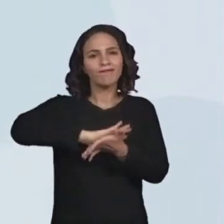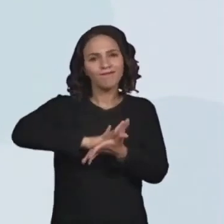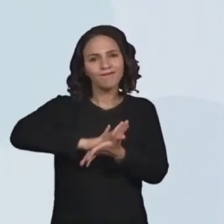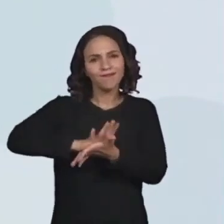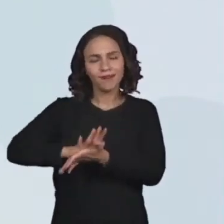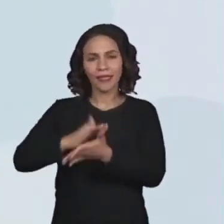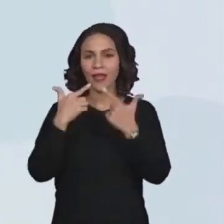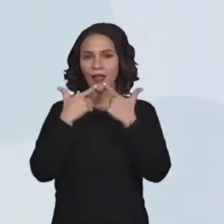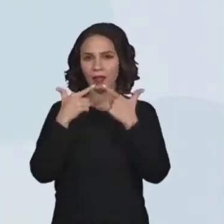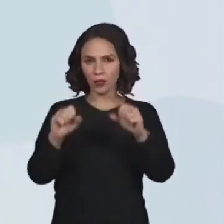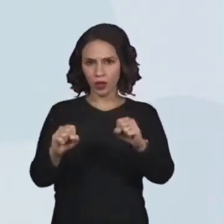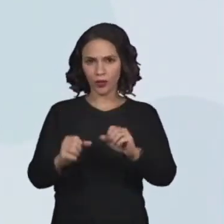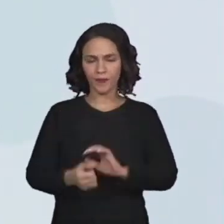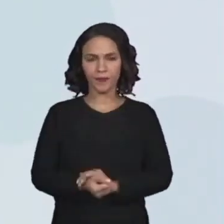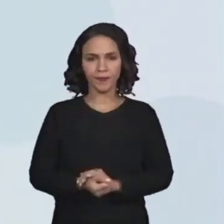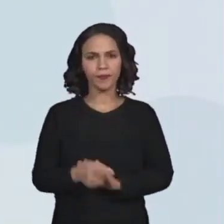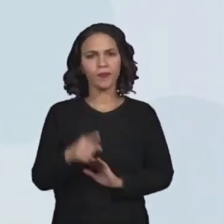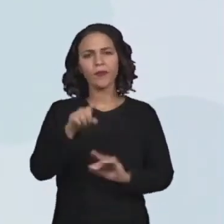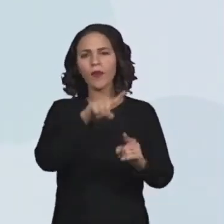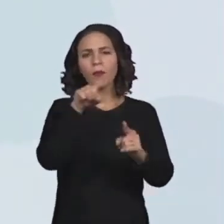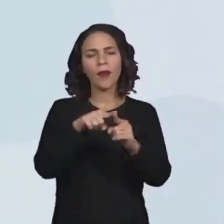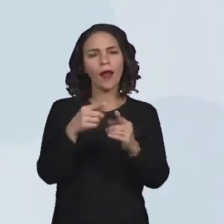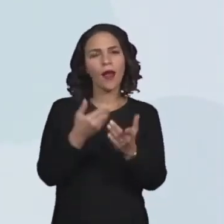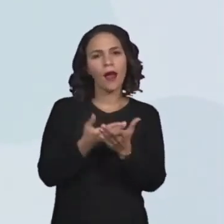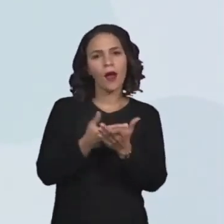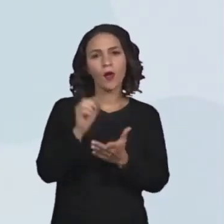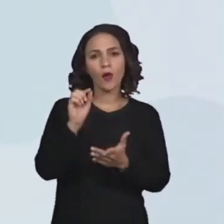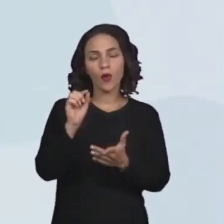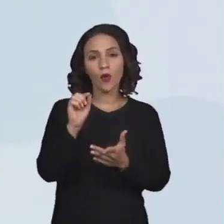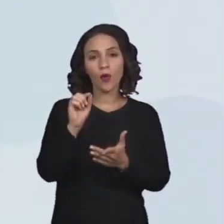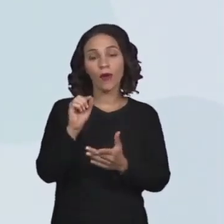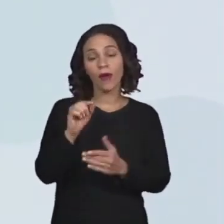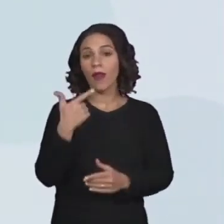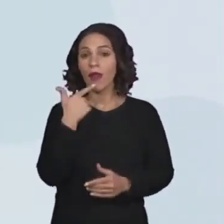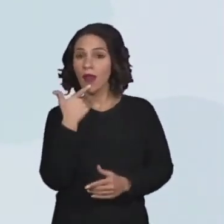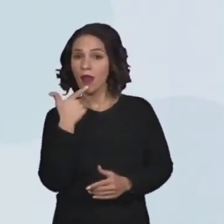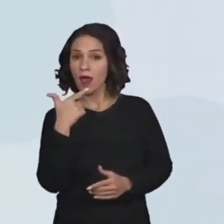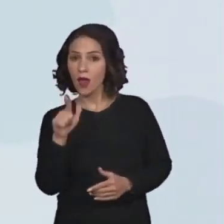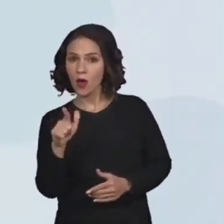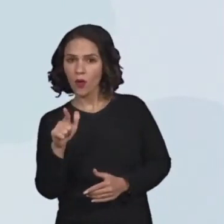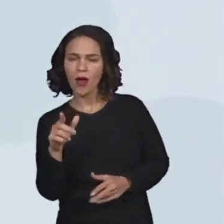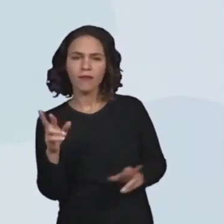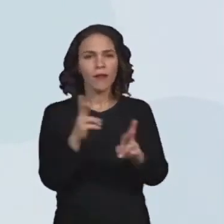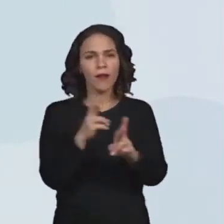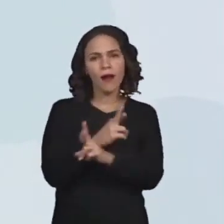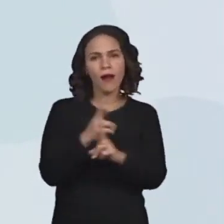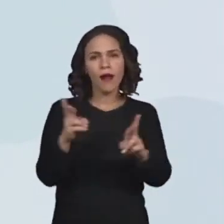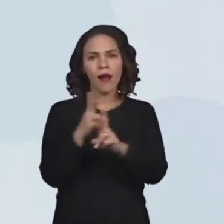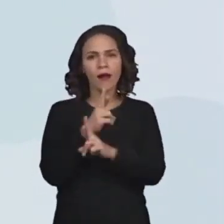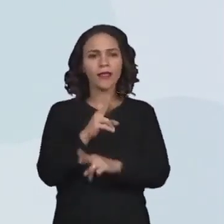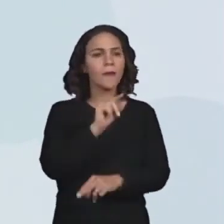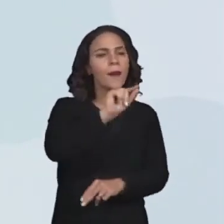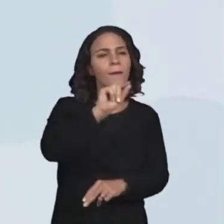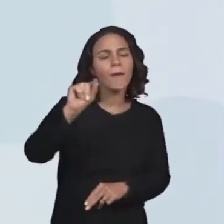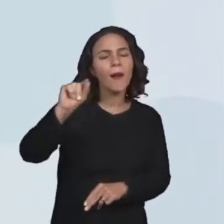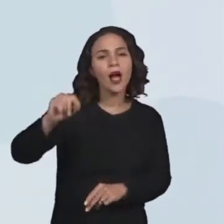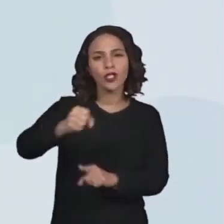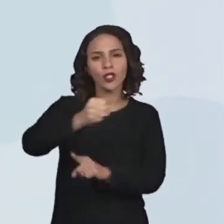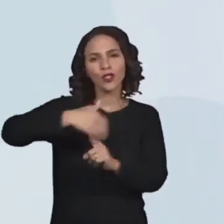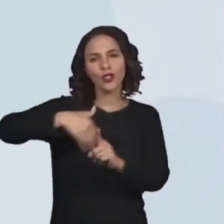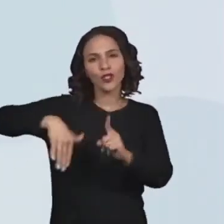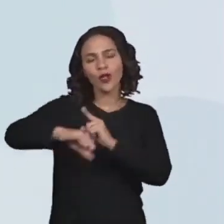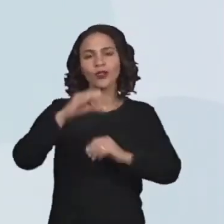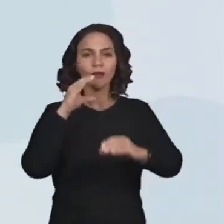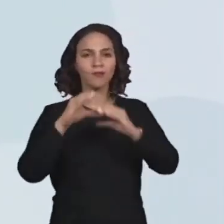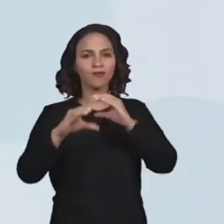Os objetivos da nossa aula: relacionar o uso da língua às situações sociocomunicativas, compreender a